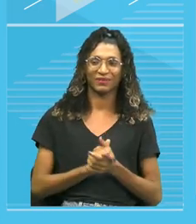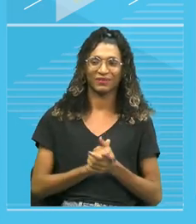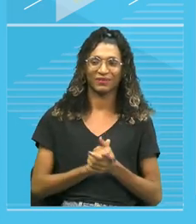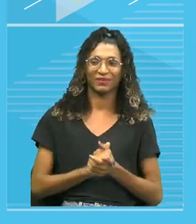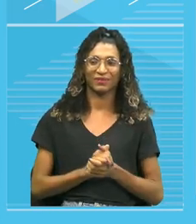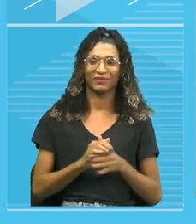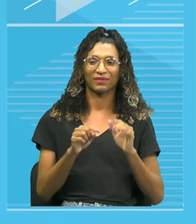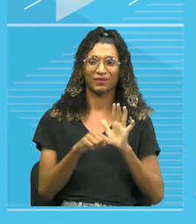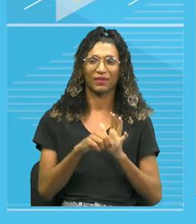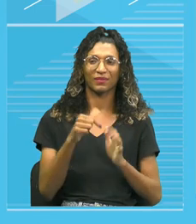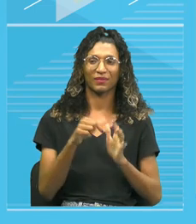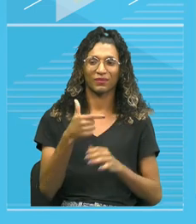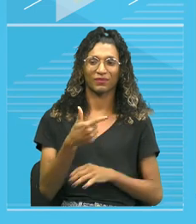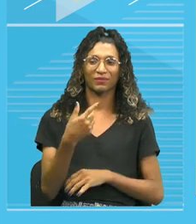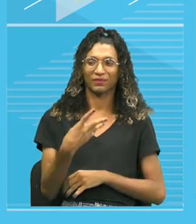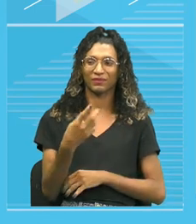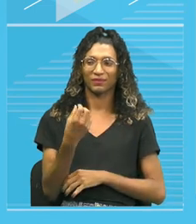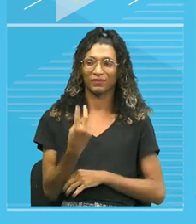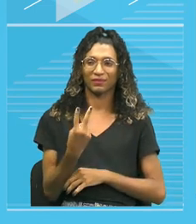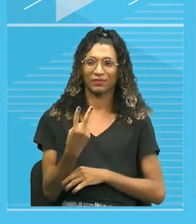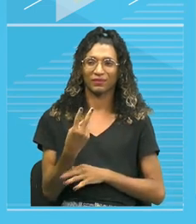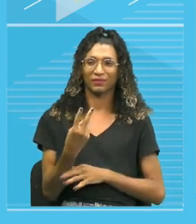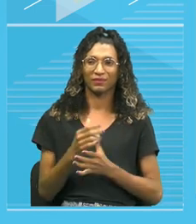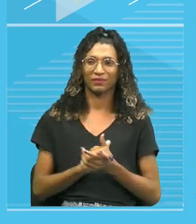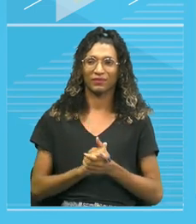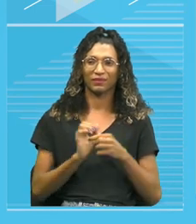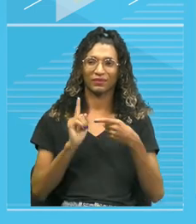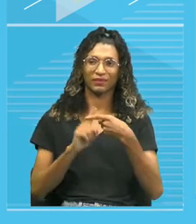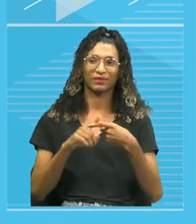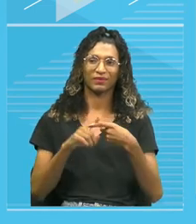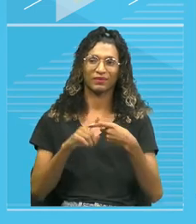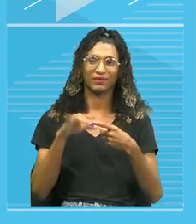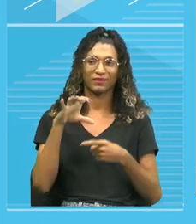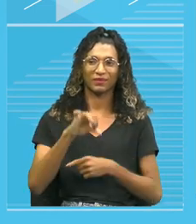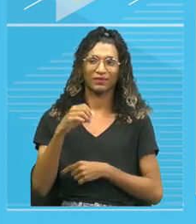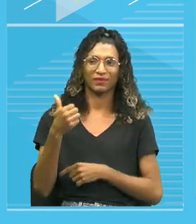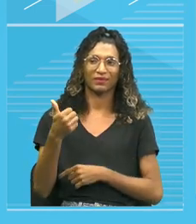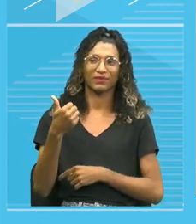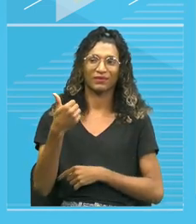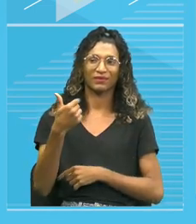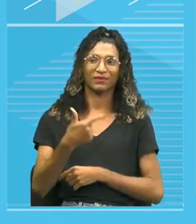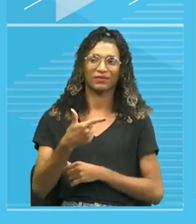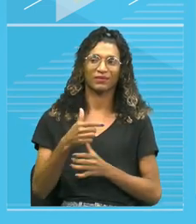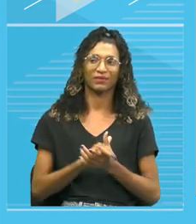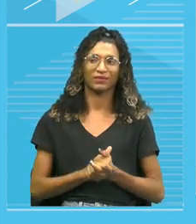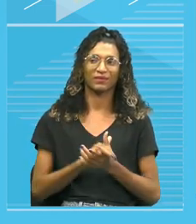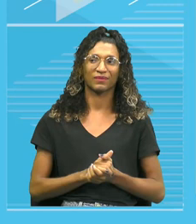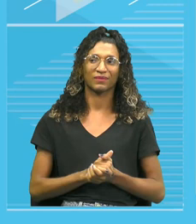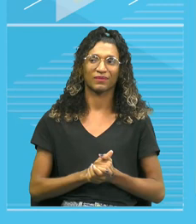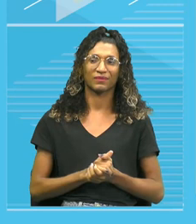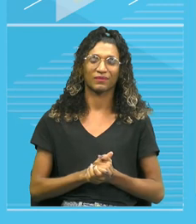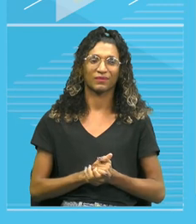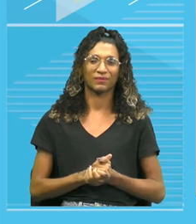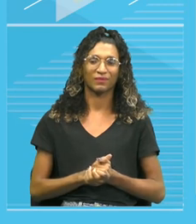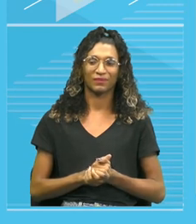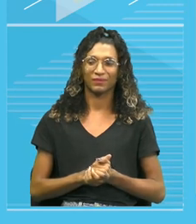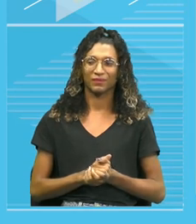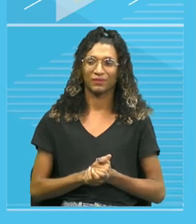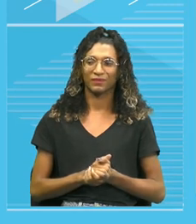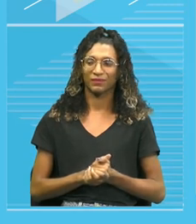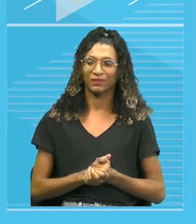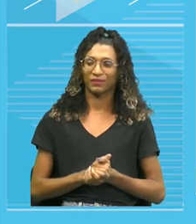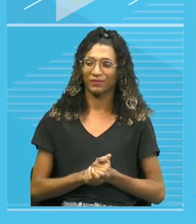242 + 912 já deu para perceber que como o maior valor é o positivo ó vamos